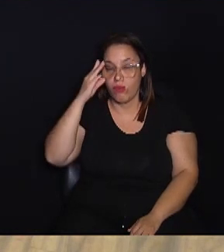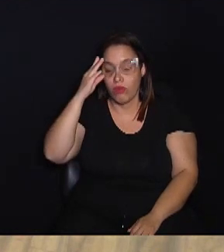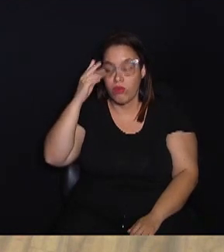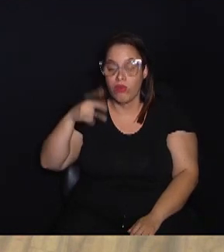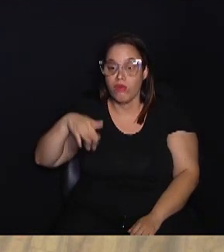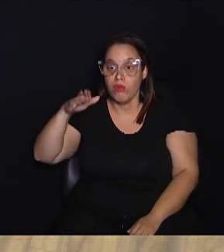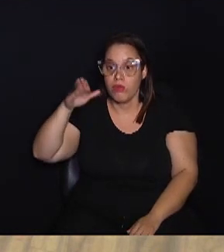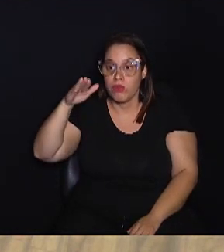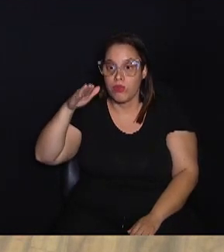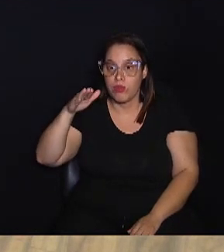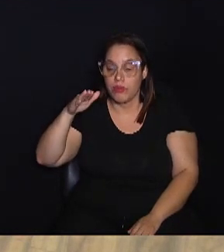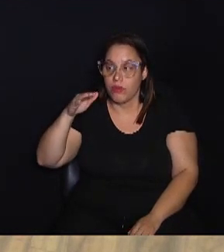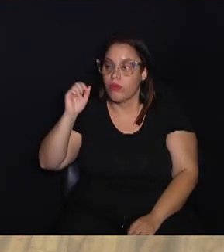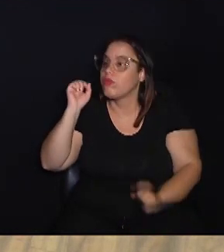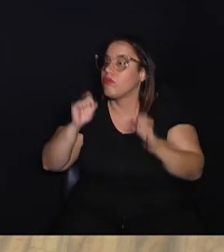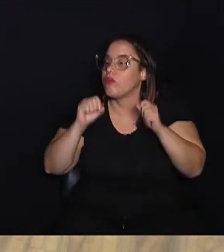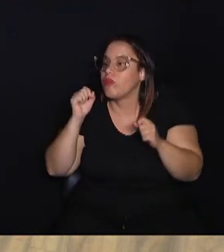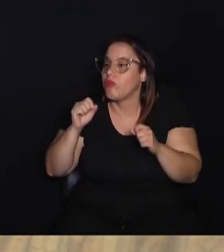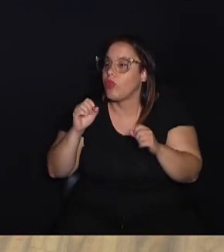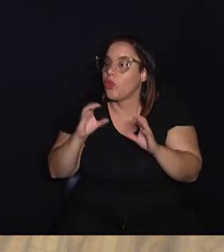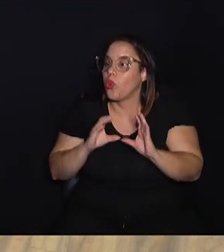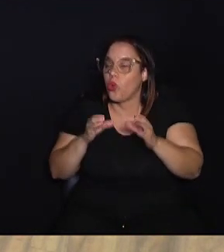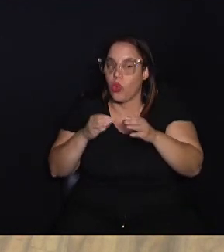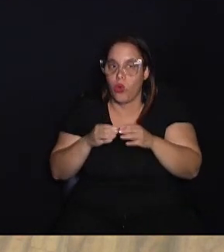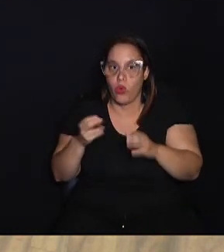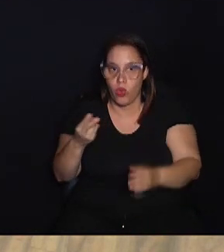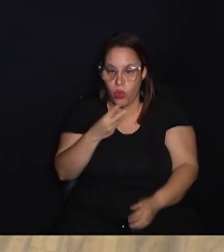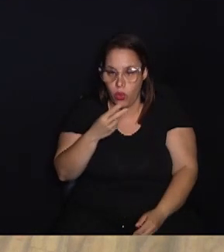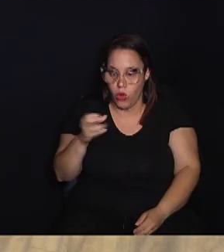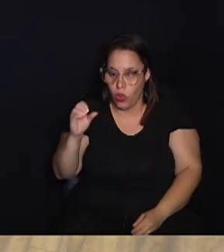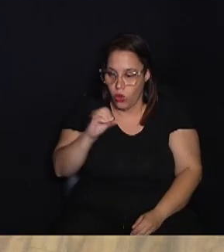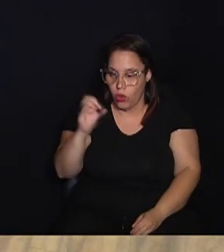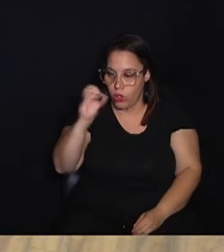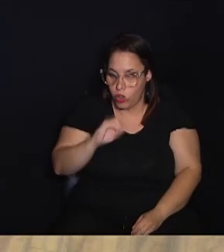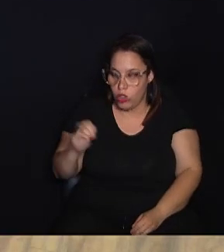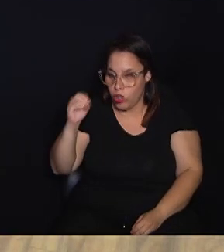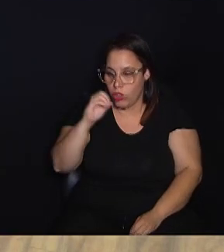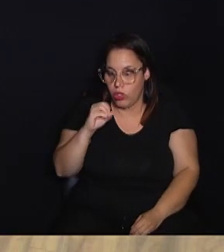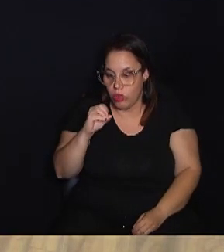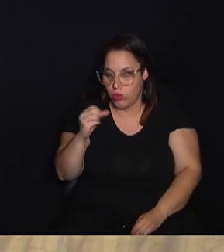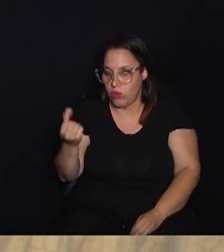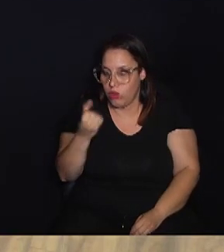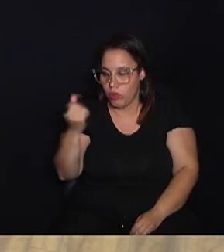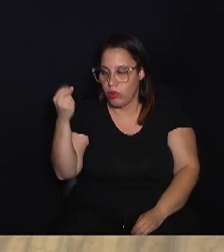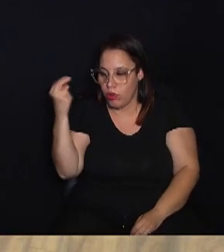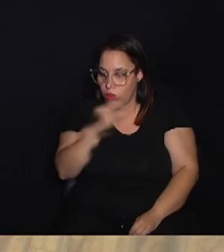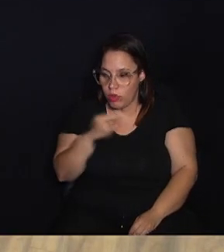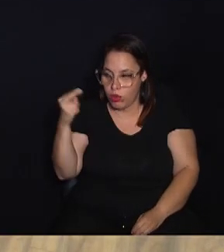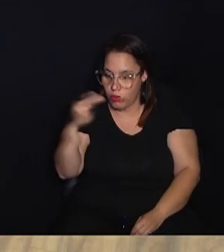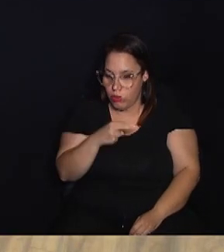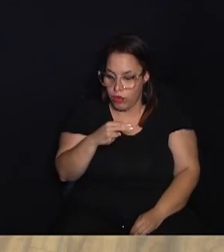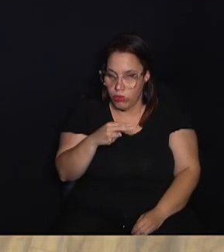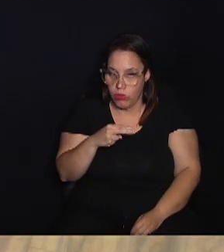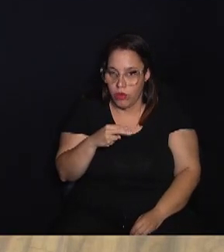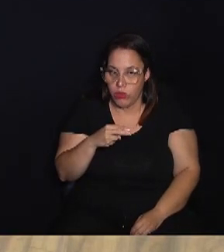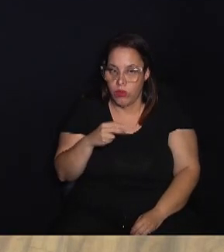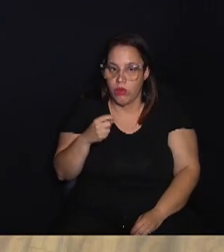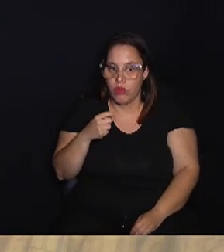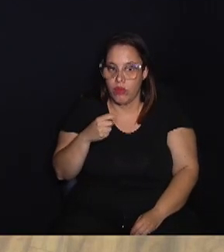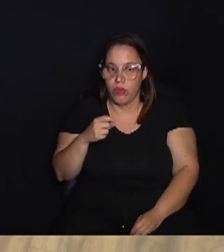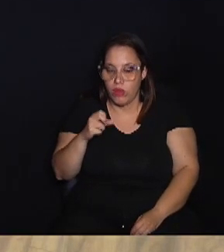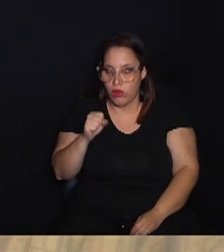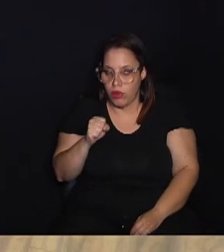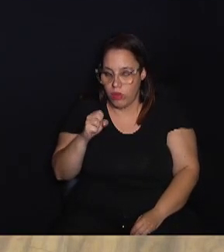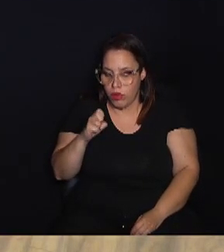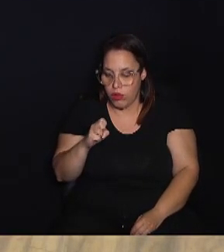mais a questão do Congresso, 29 de outubro até 1º de novembro. Nós teremos então na cidade de Serra Negra,